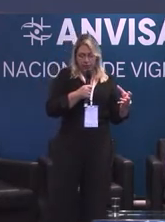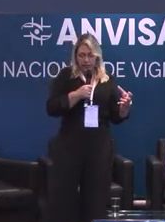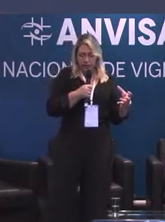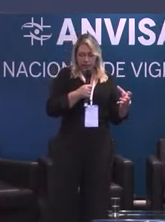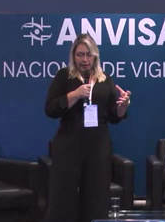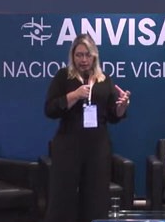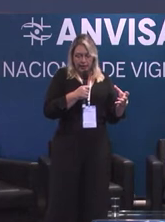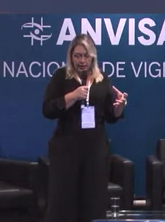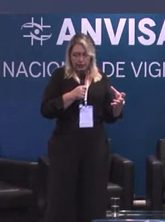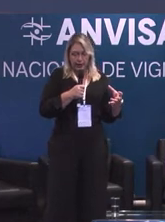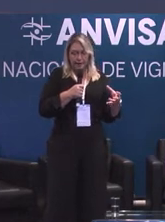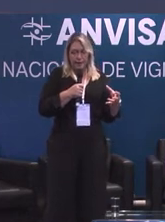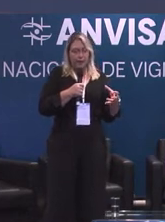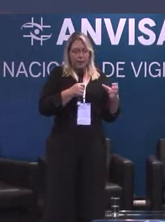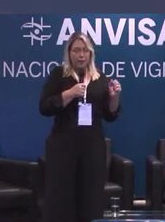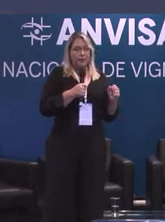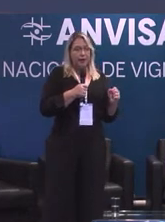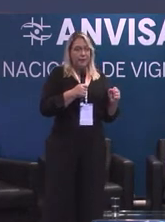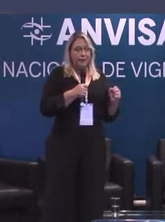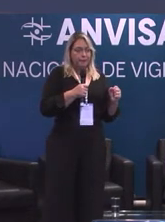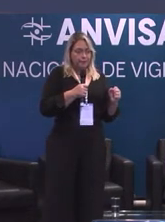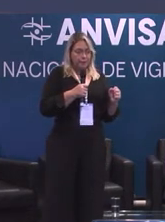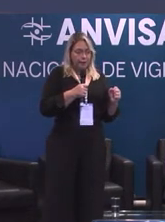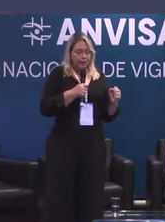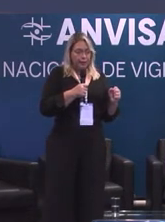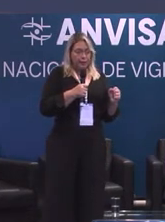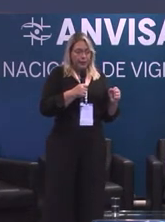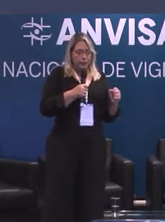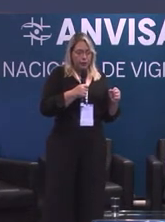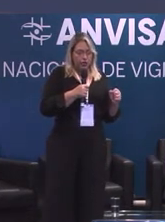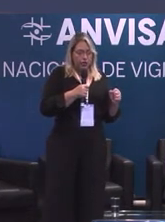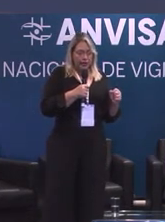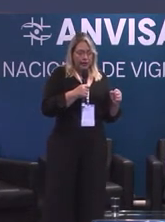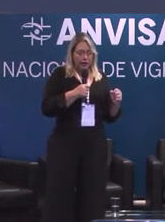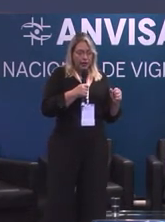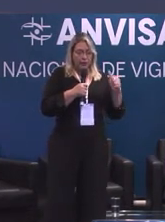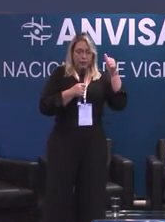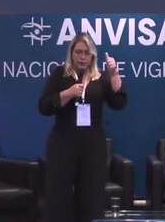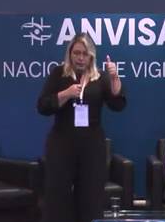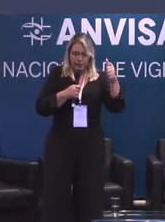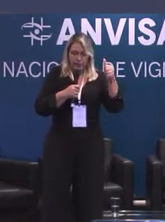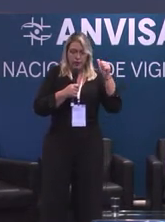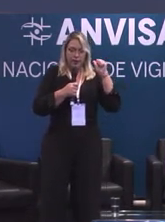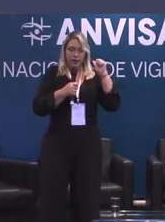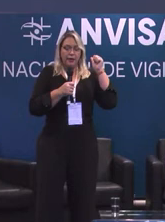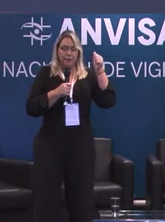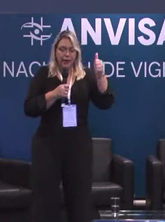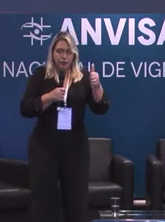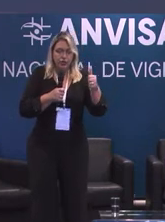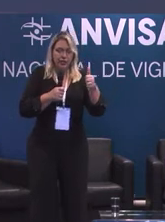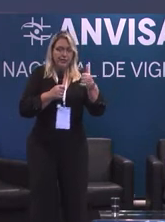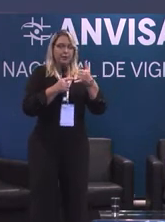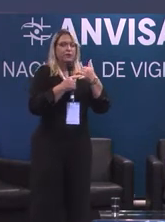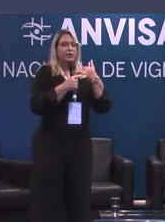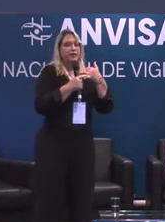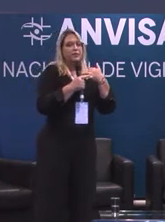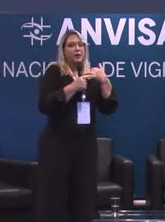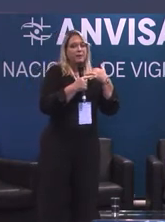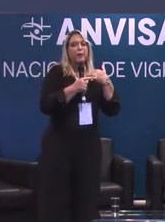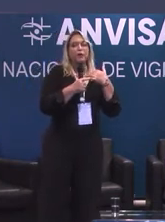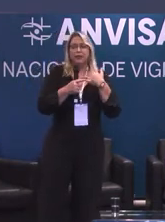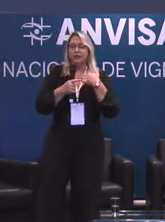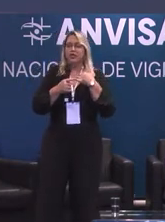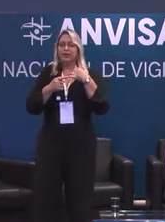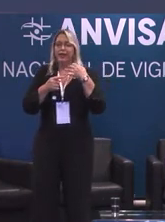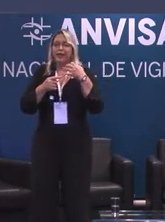situação, daquele risco. Né? Pode passar. Então, nós já identificamos, inclusive, que para o gerenciamento de risco é